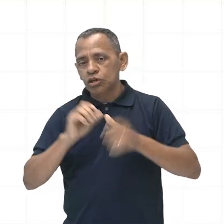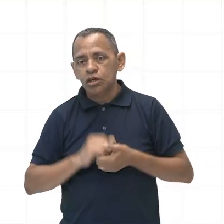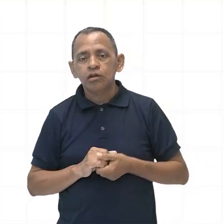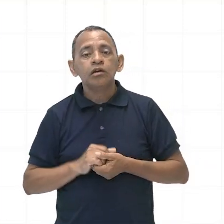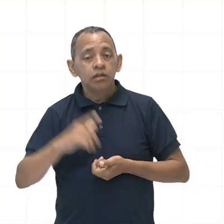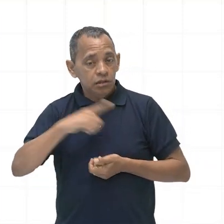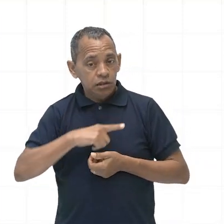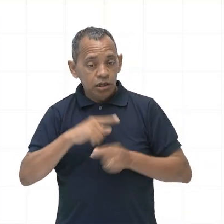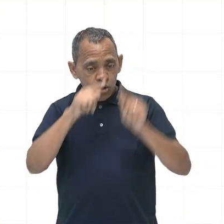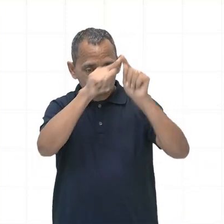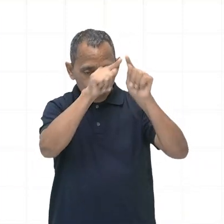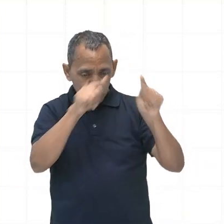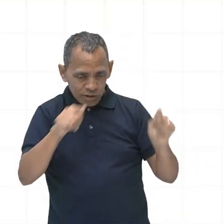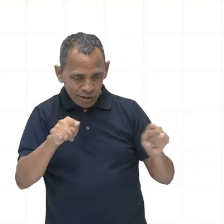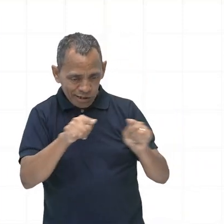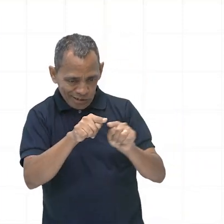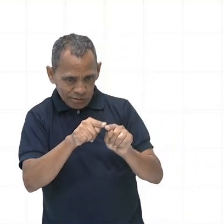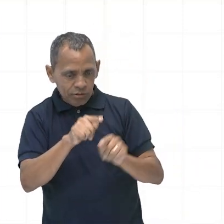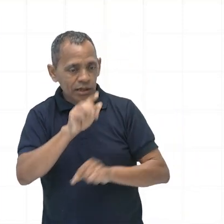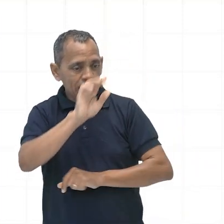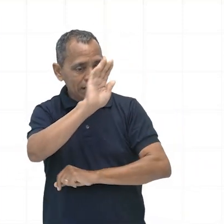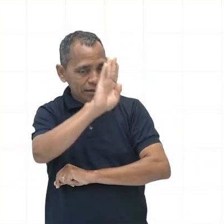o triângulo ABC,